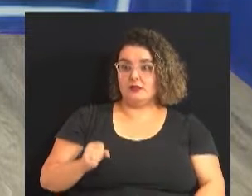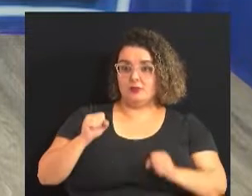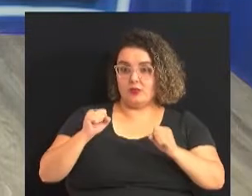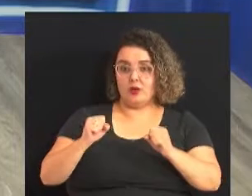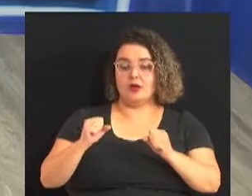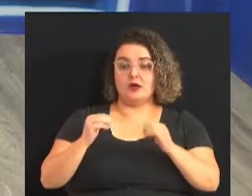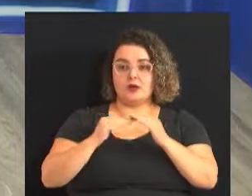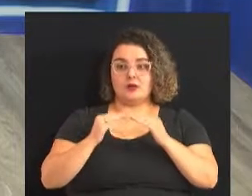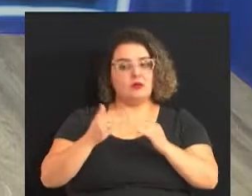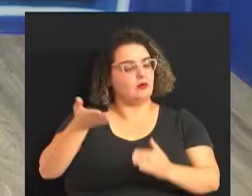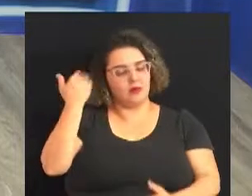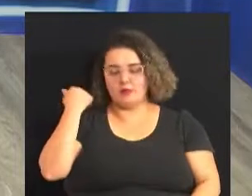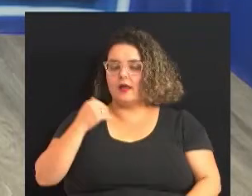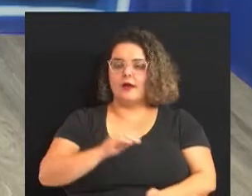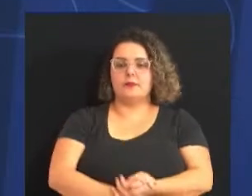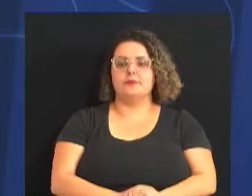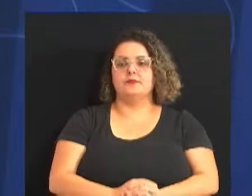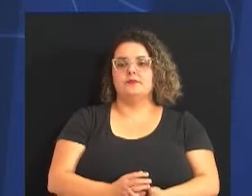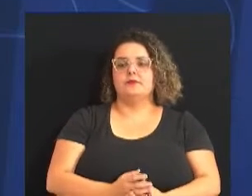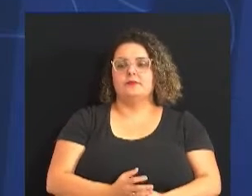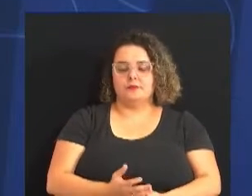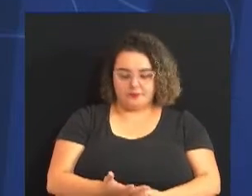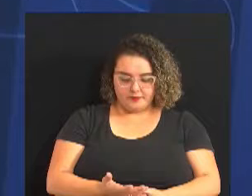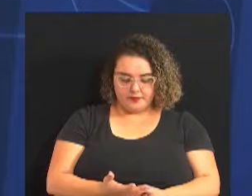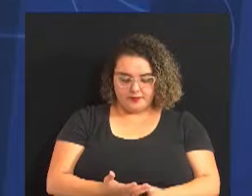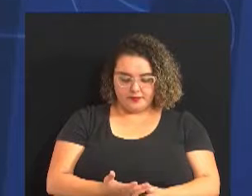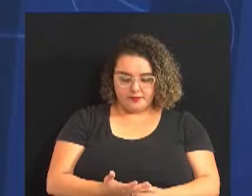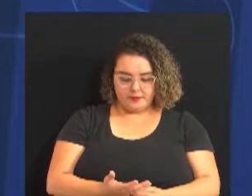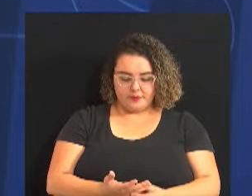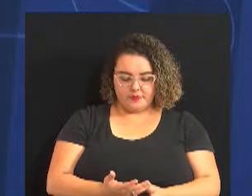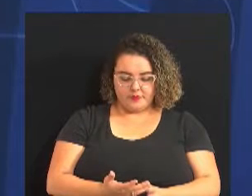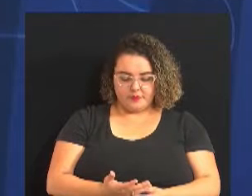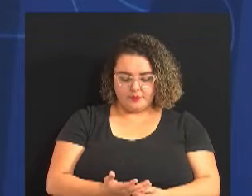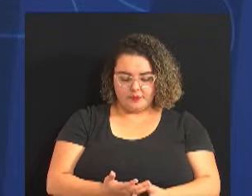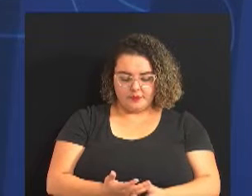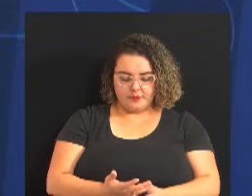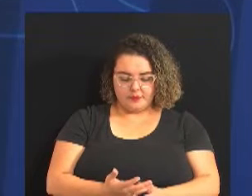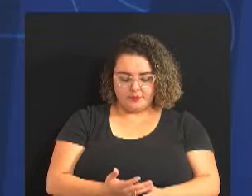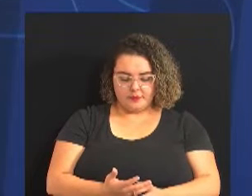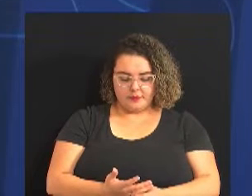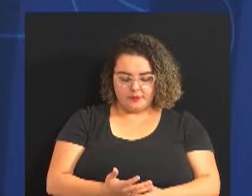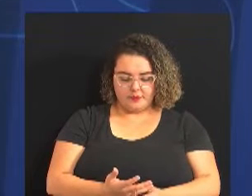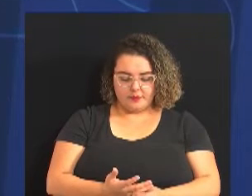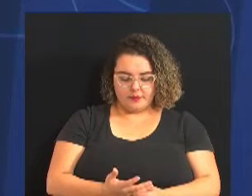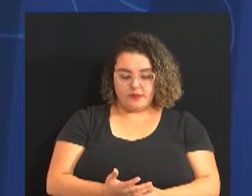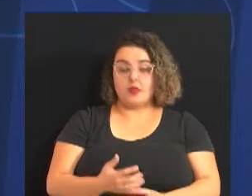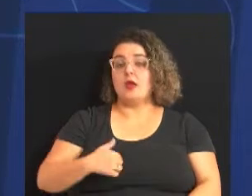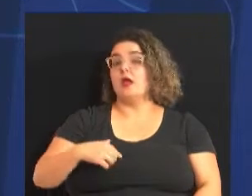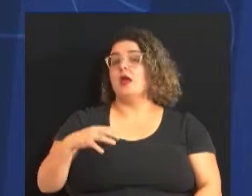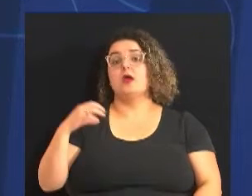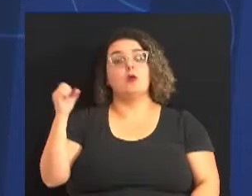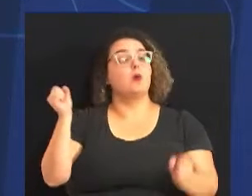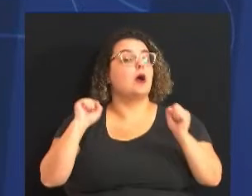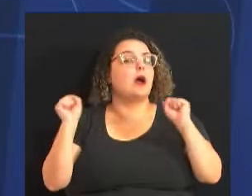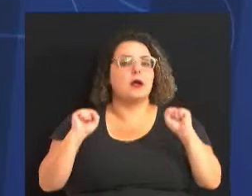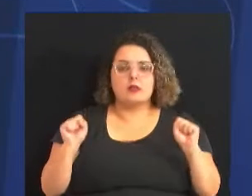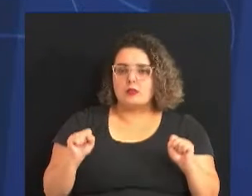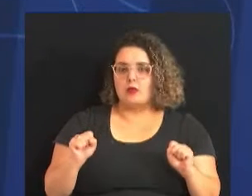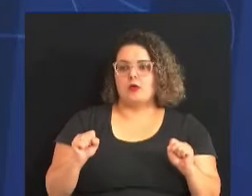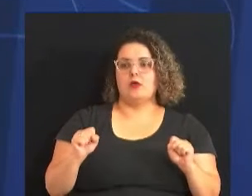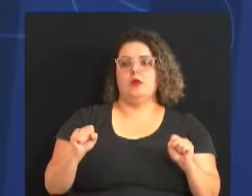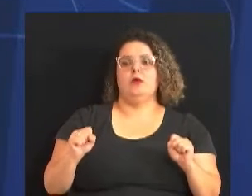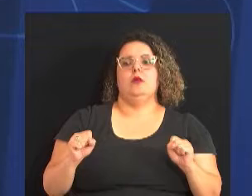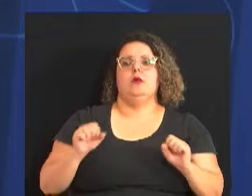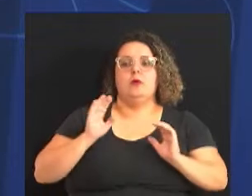Vamos embora. Eu estou falando bastante aqui de resgate, Bulgarelli, porque eu amo basquete, sou jornalista que trabalha